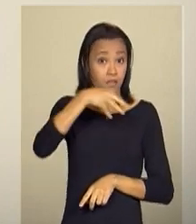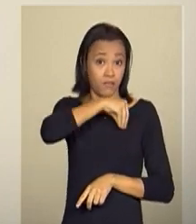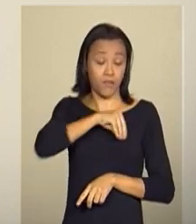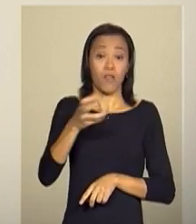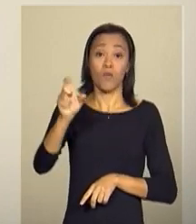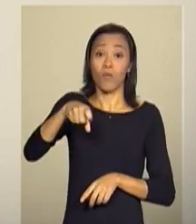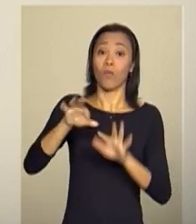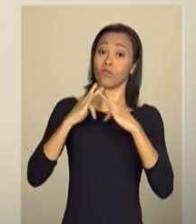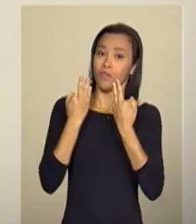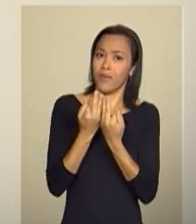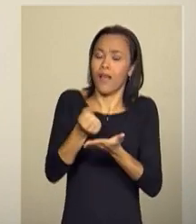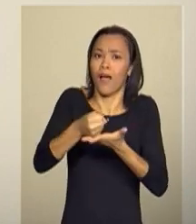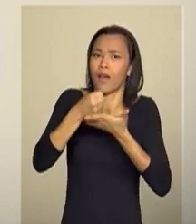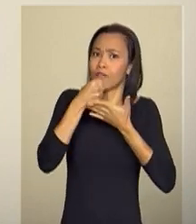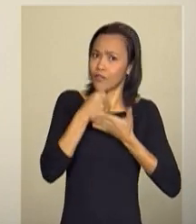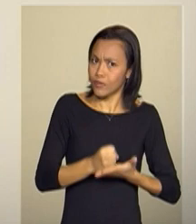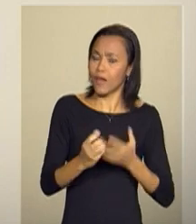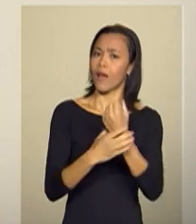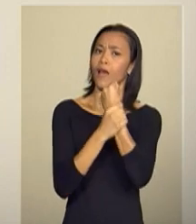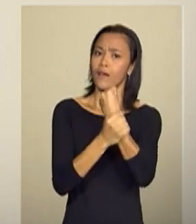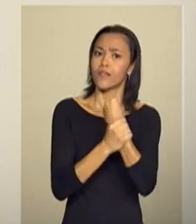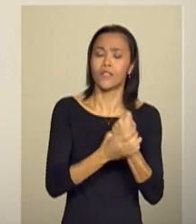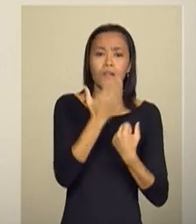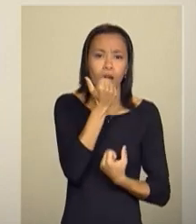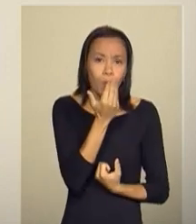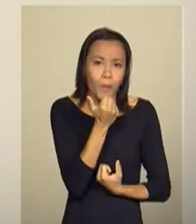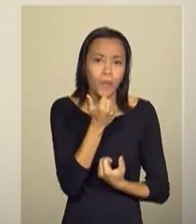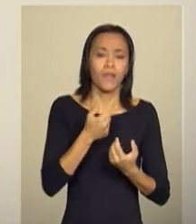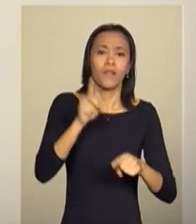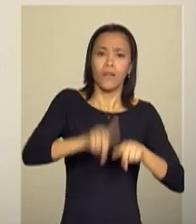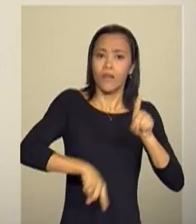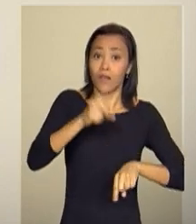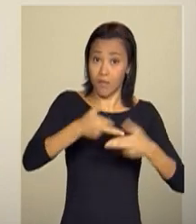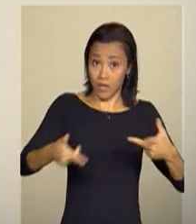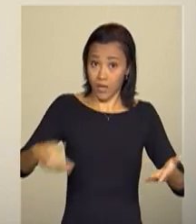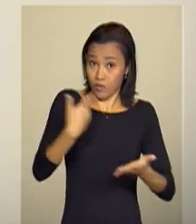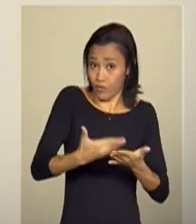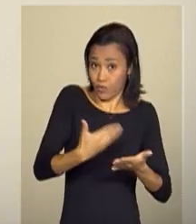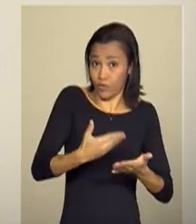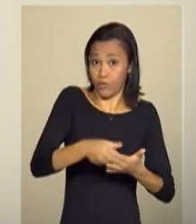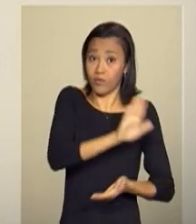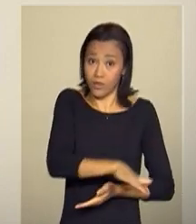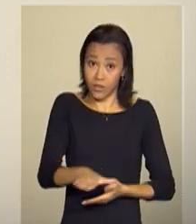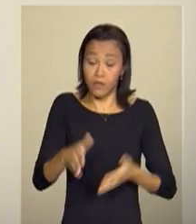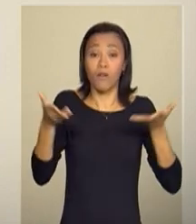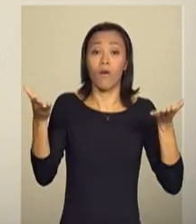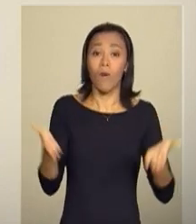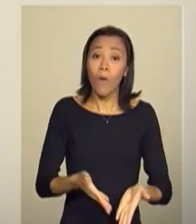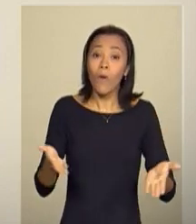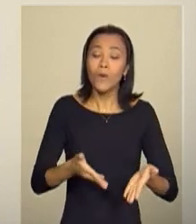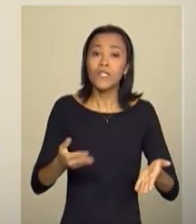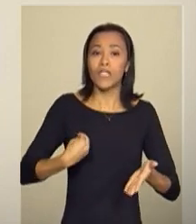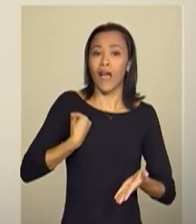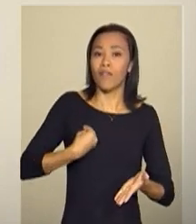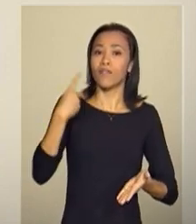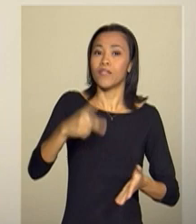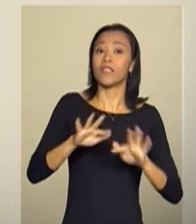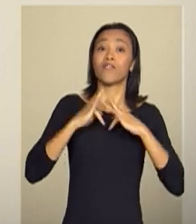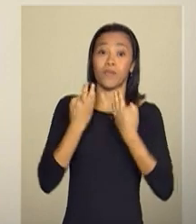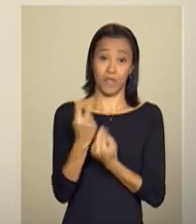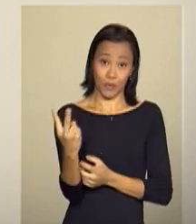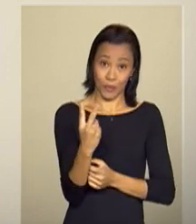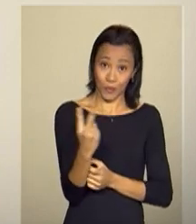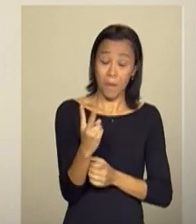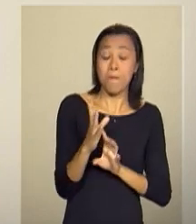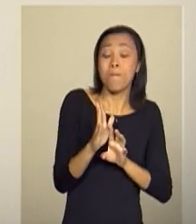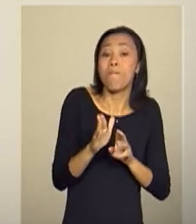Família ajudaram a garantir a comida e o material escolar das crianças hoje a da família do Cícero